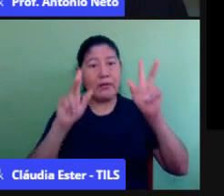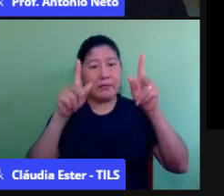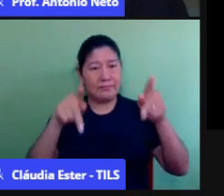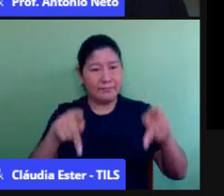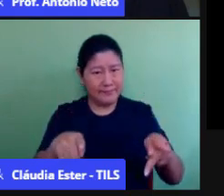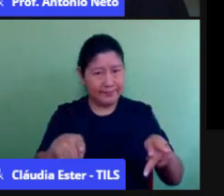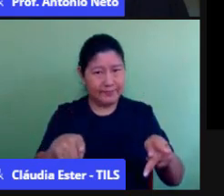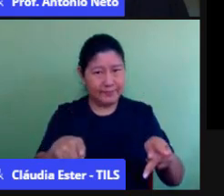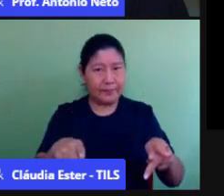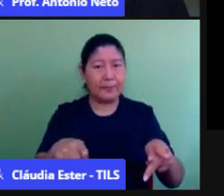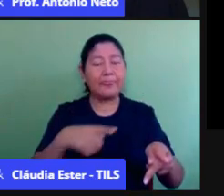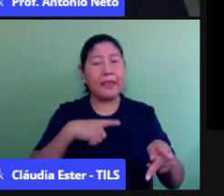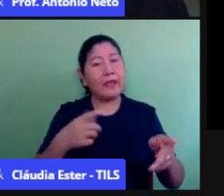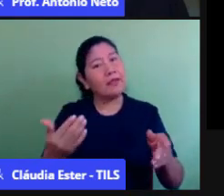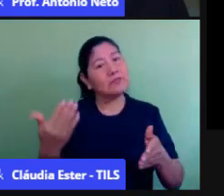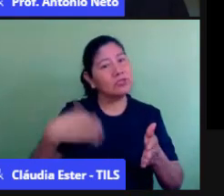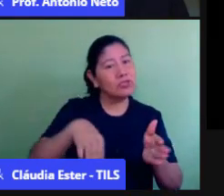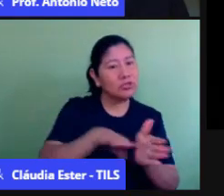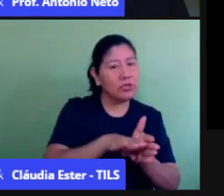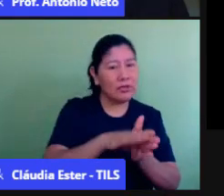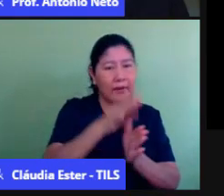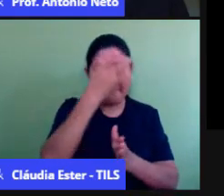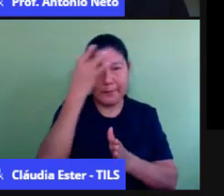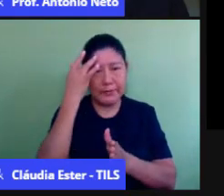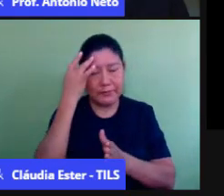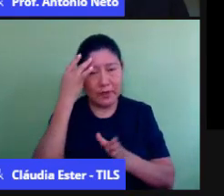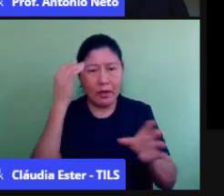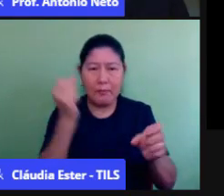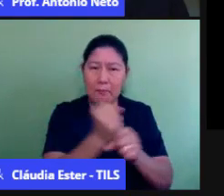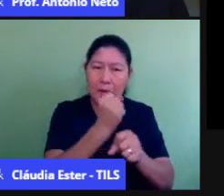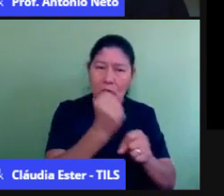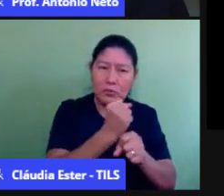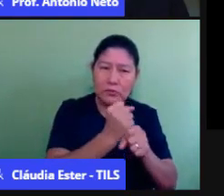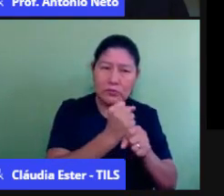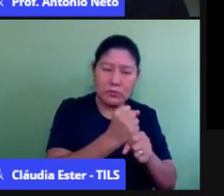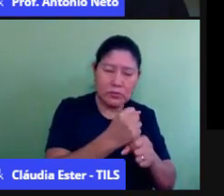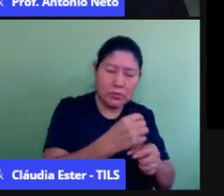essa ferrovia, vieram pessoas que ficaram